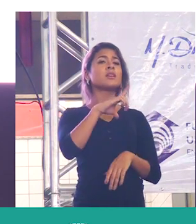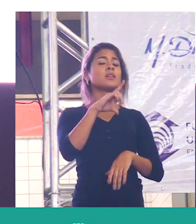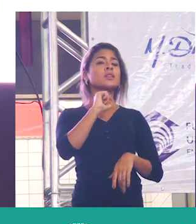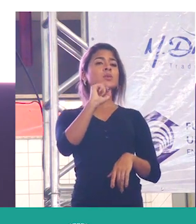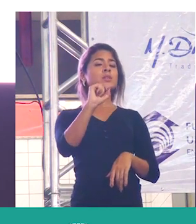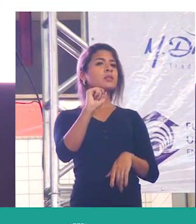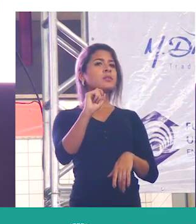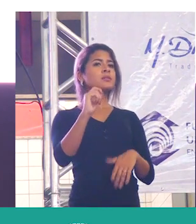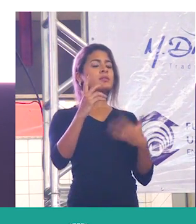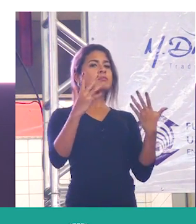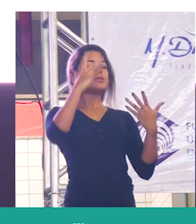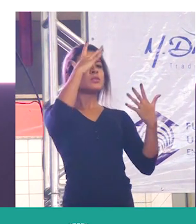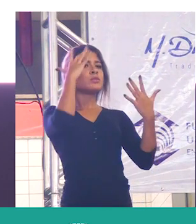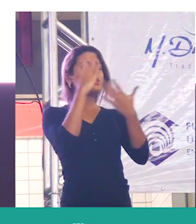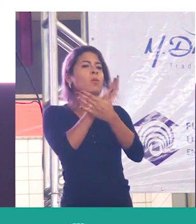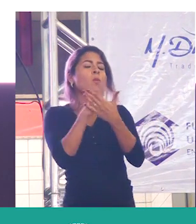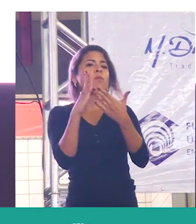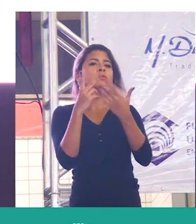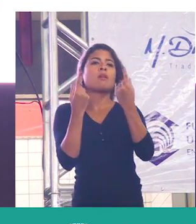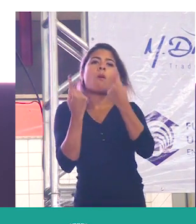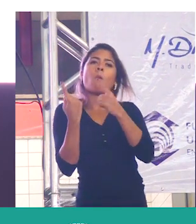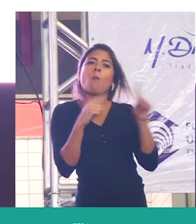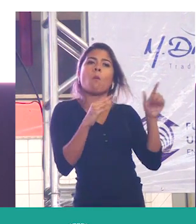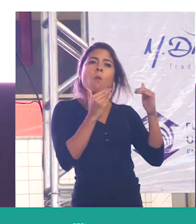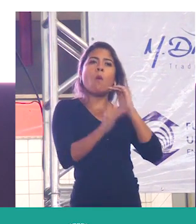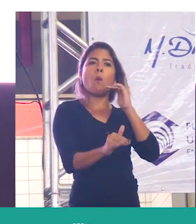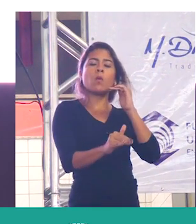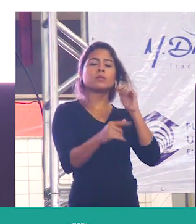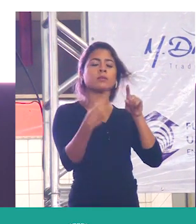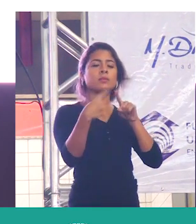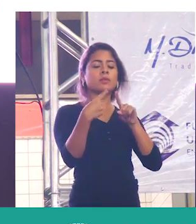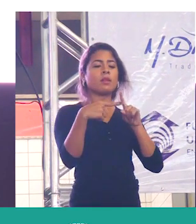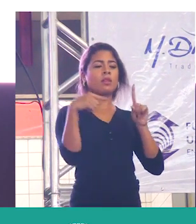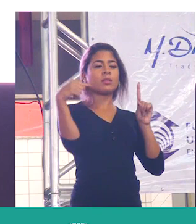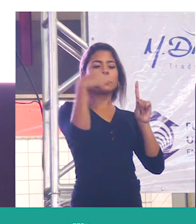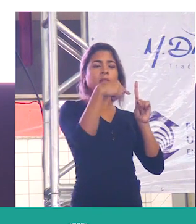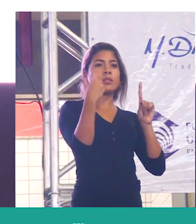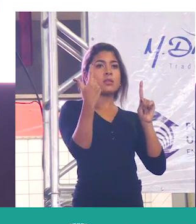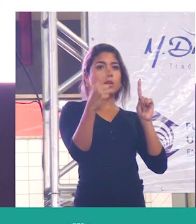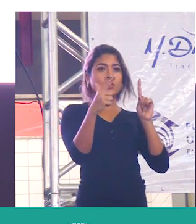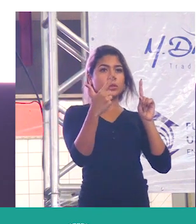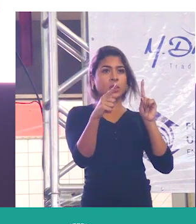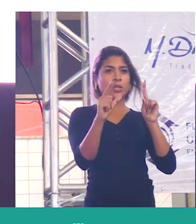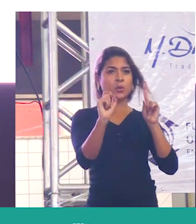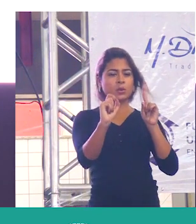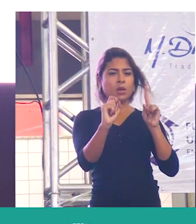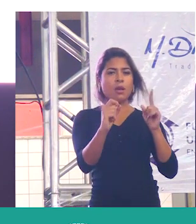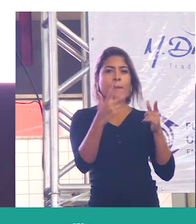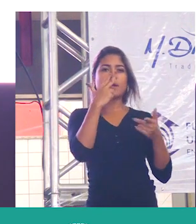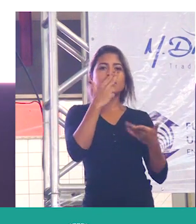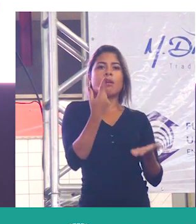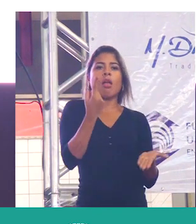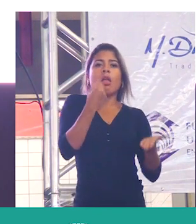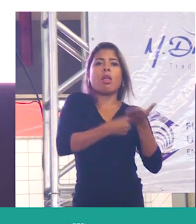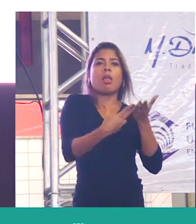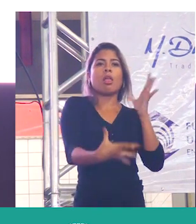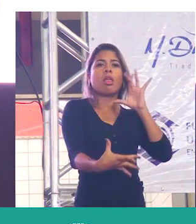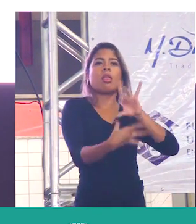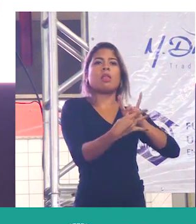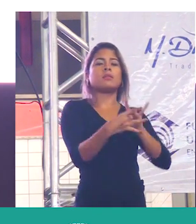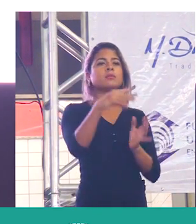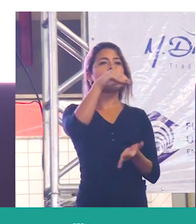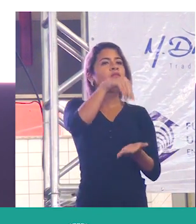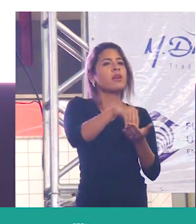muito criticado por não ter esse compromisso que diz ter com as massas. Então nós